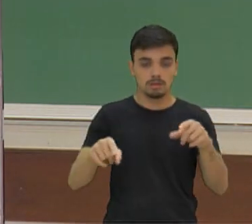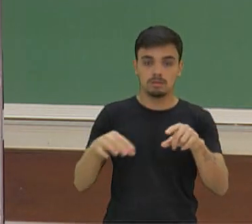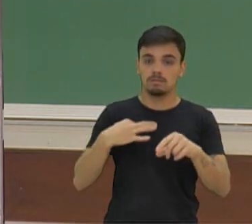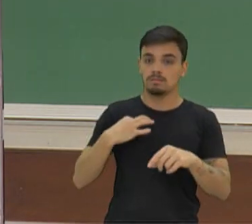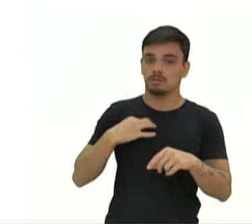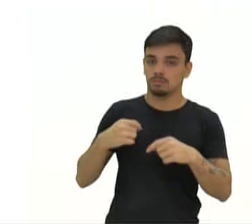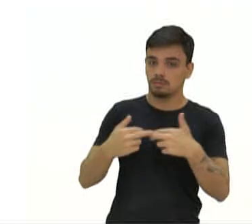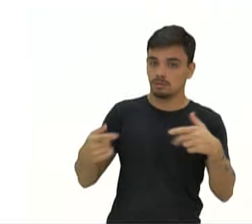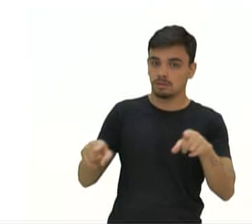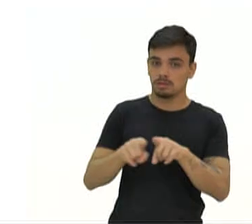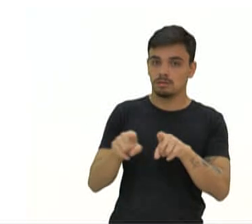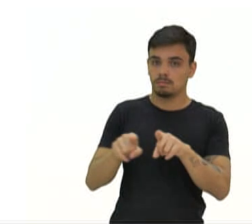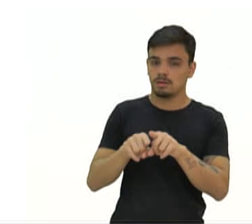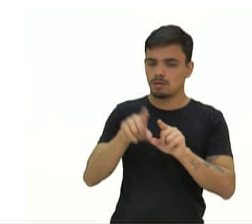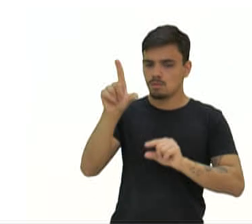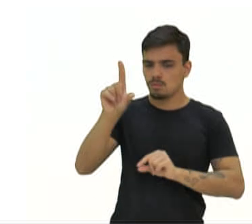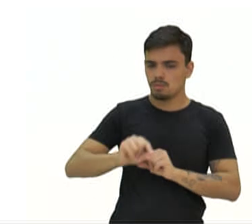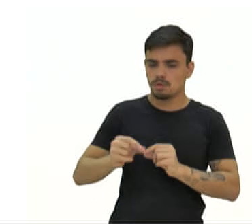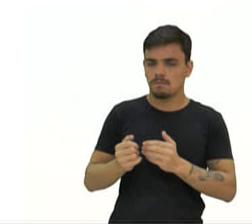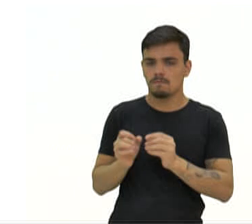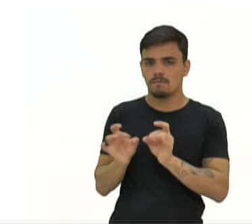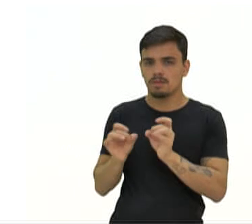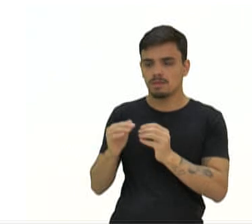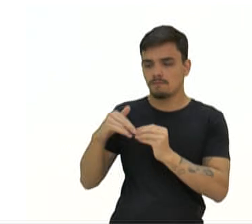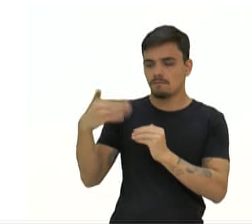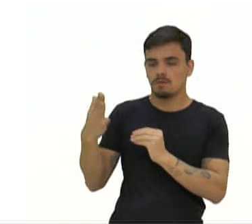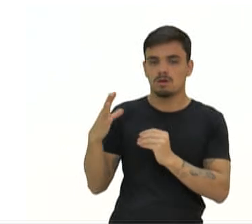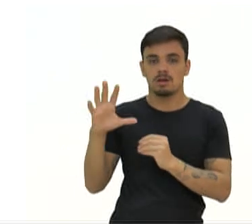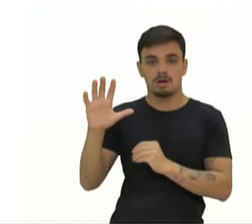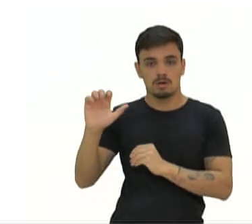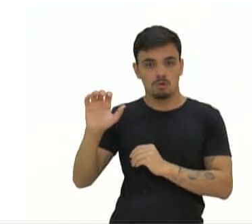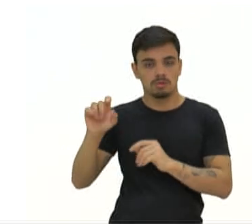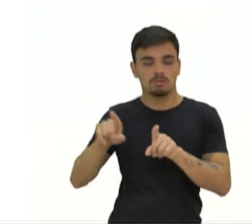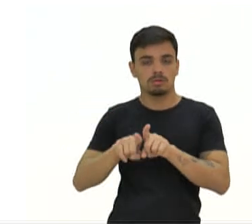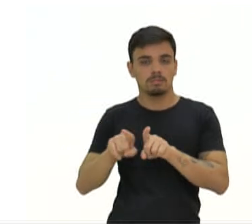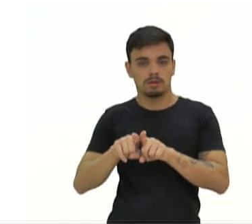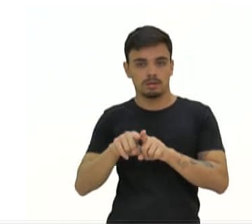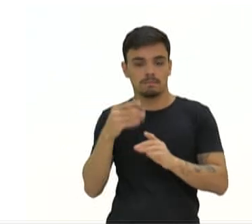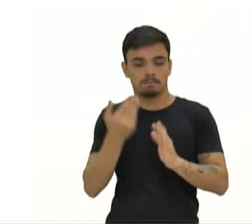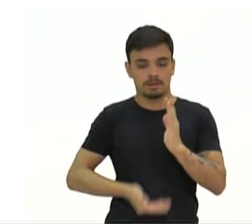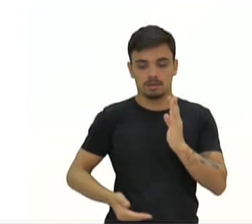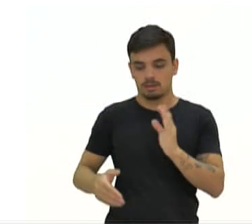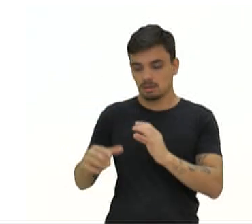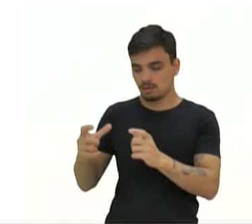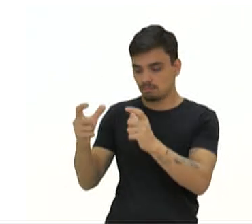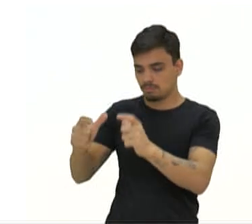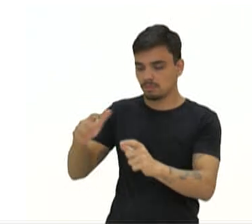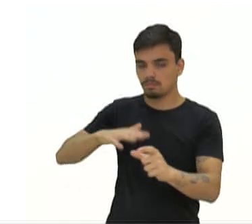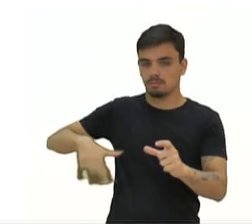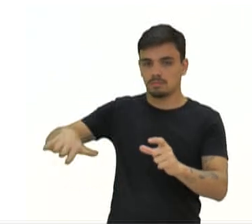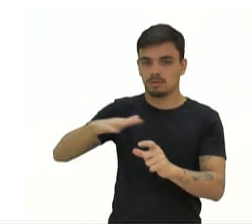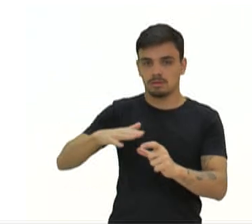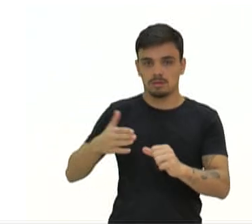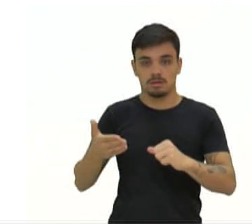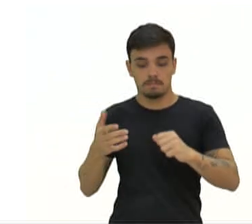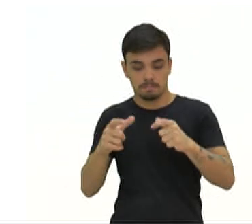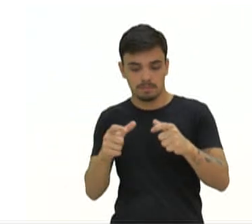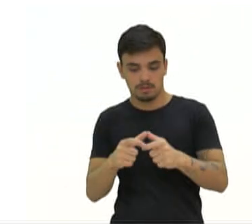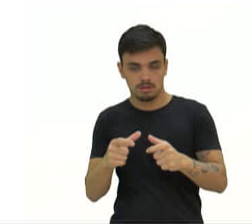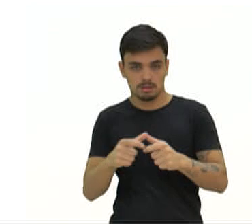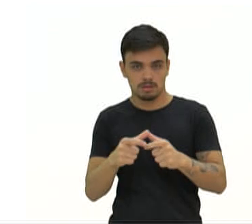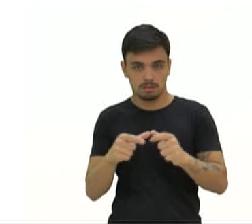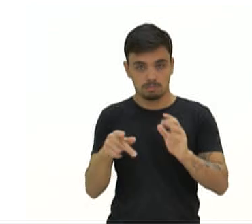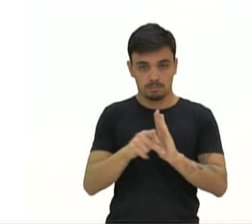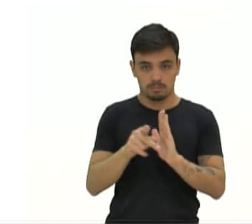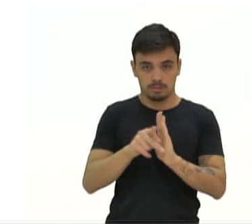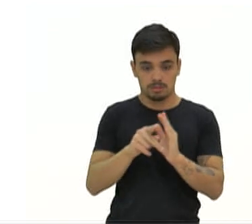na exportação do algodão, principal produto da província, e a perda de terras dos pequenos e médios proprietários.